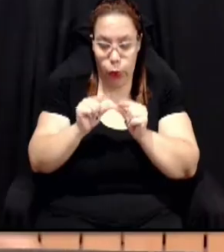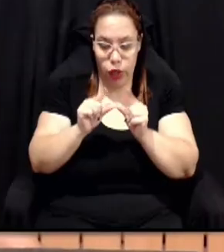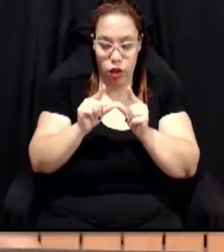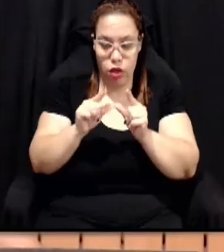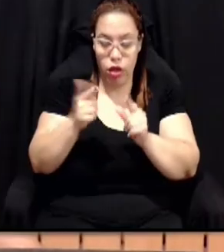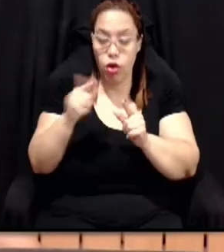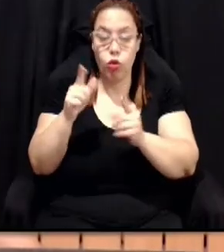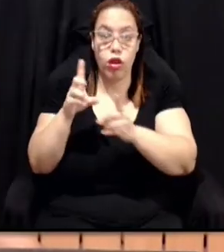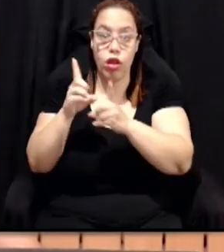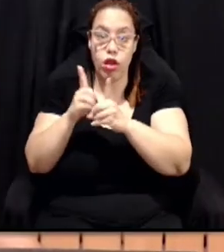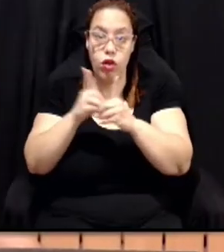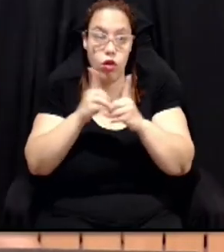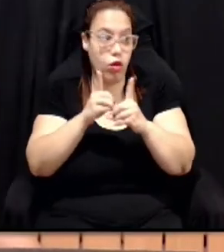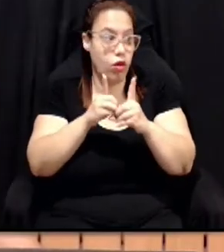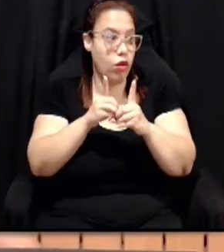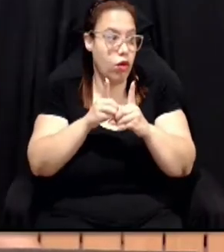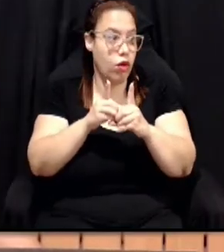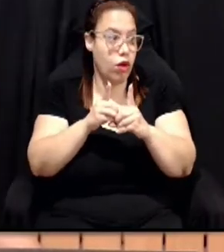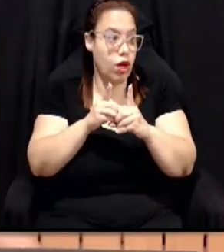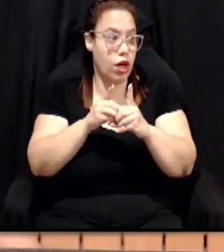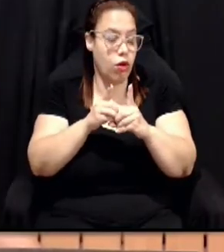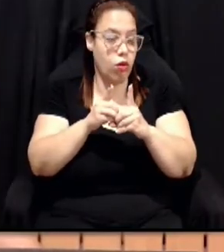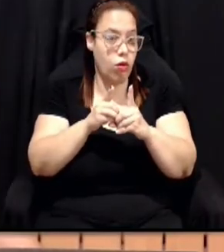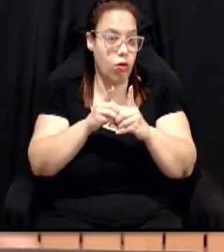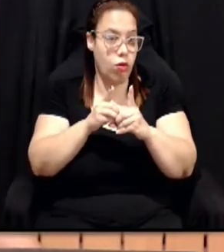em muitas áreas,